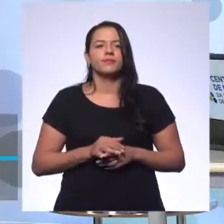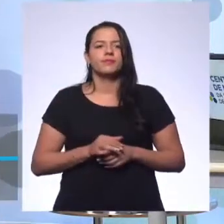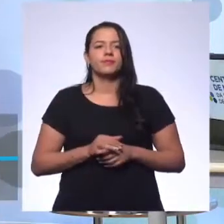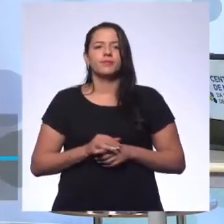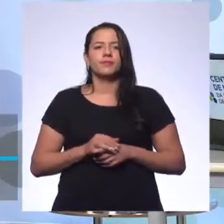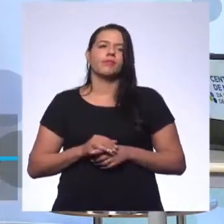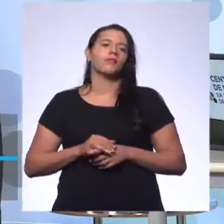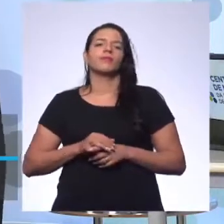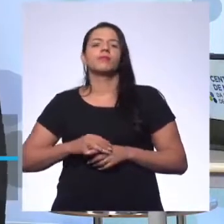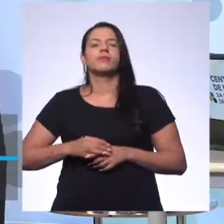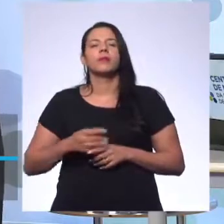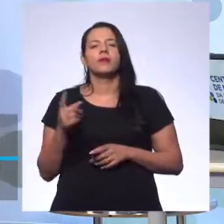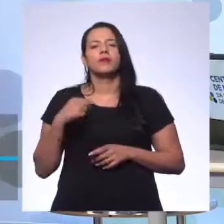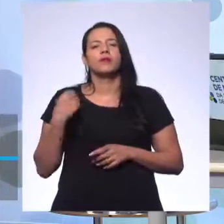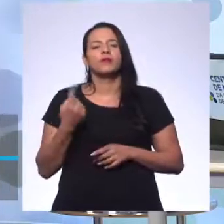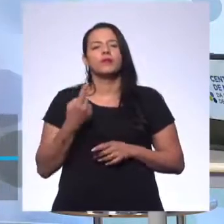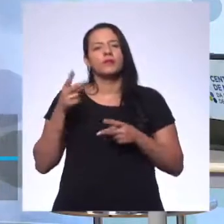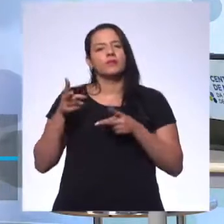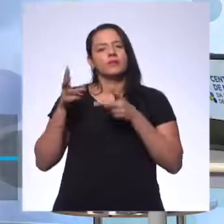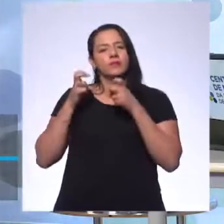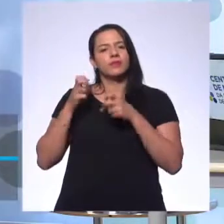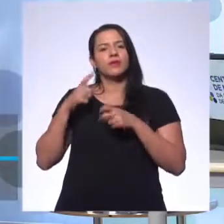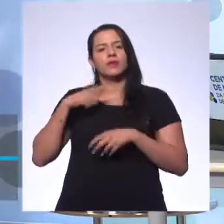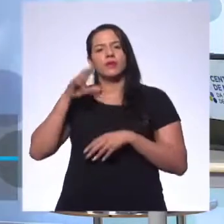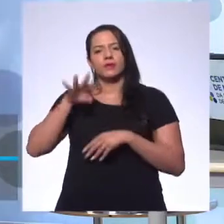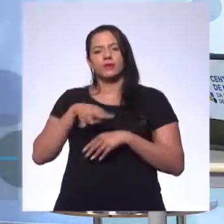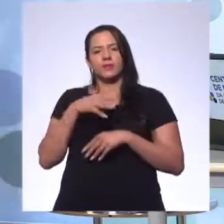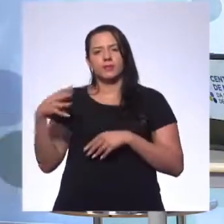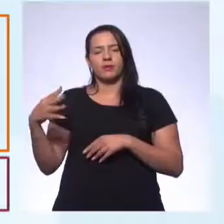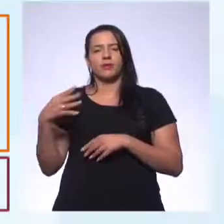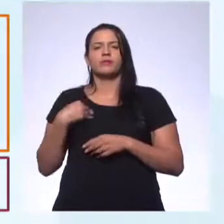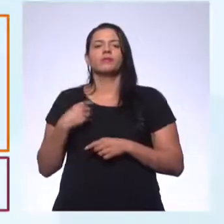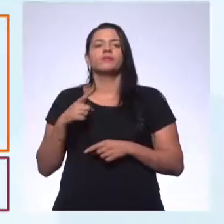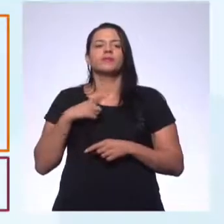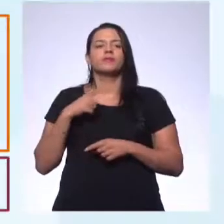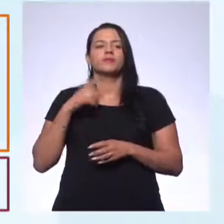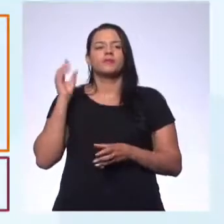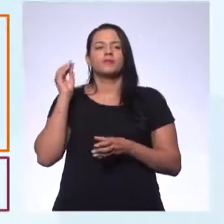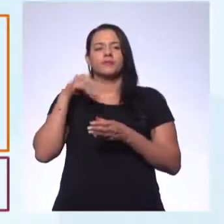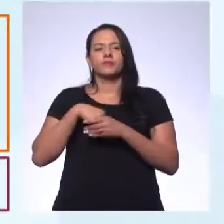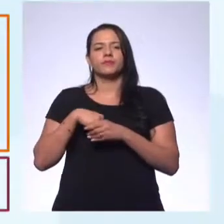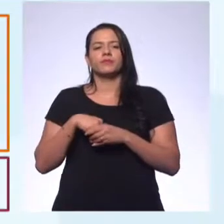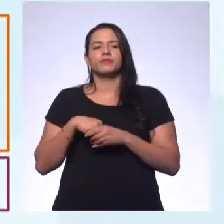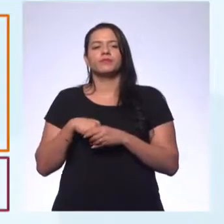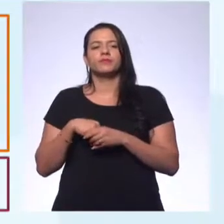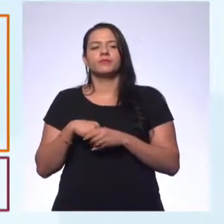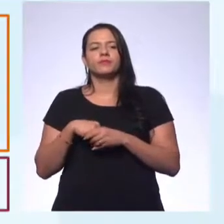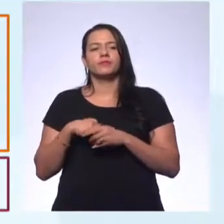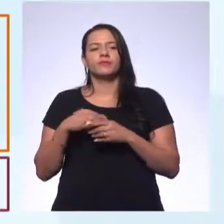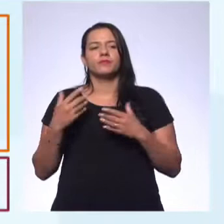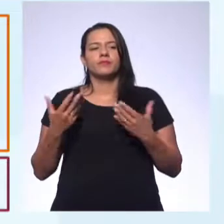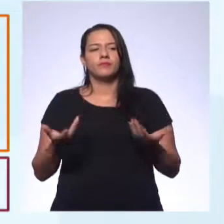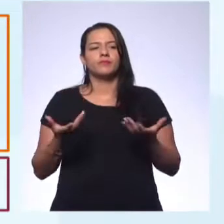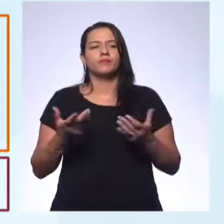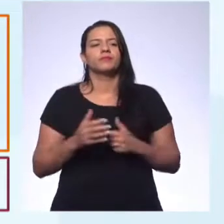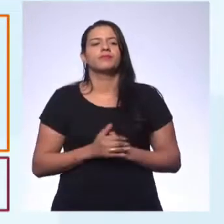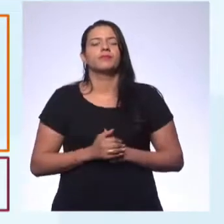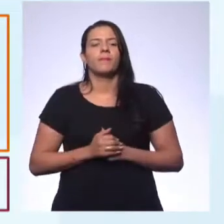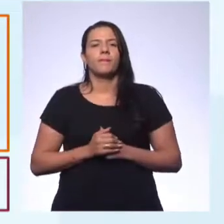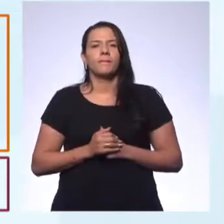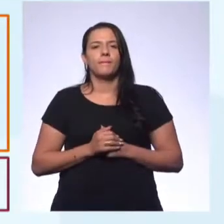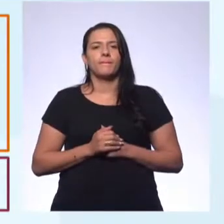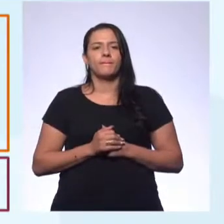gente observar aqui, eu coloquei aqui a classificação, né, dentro ali dos táxons que o Linneu apresentou para a